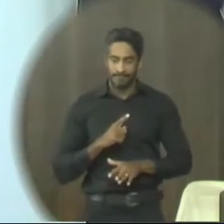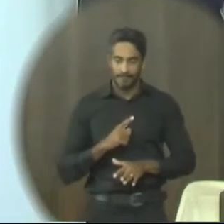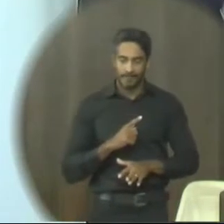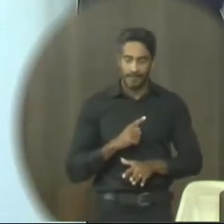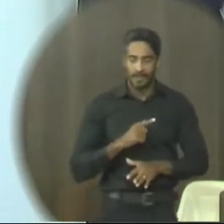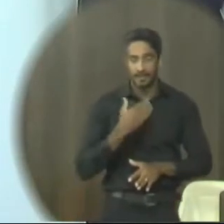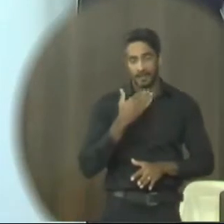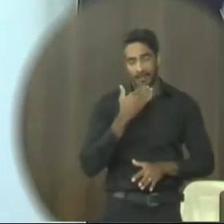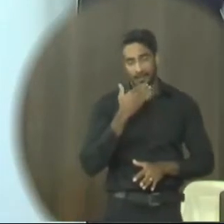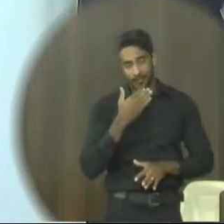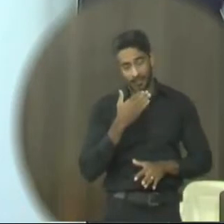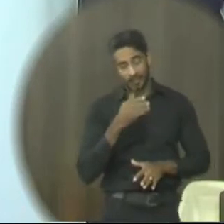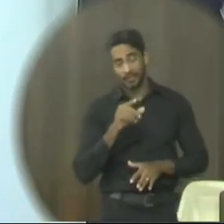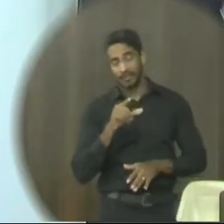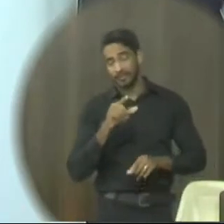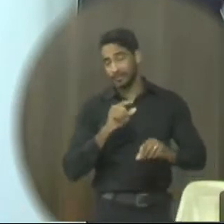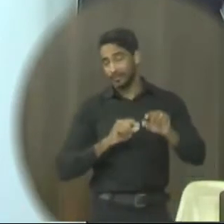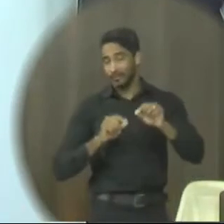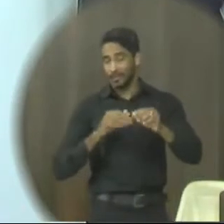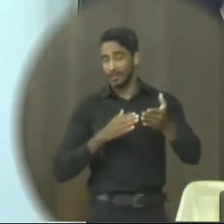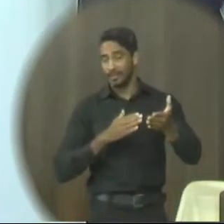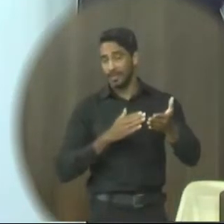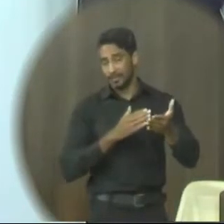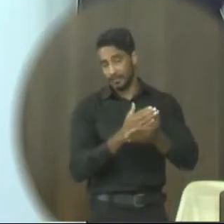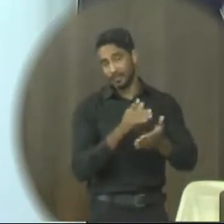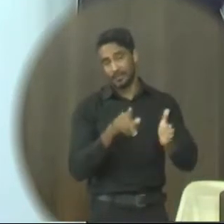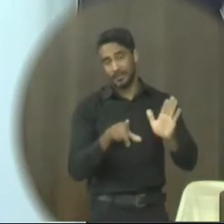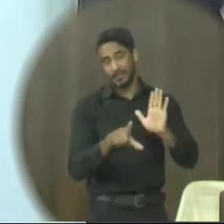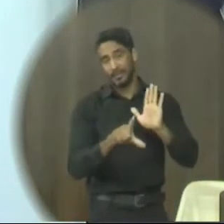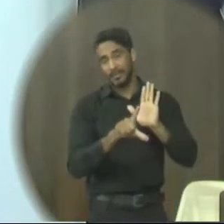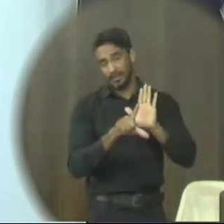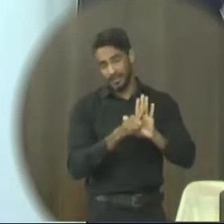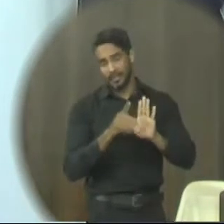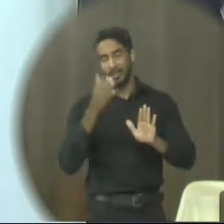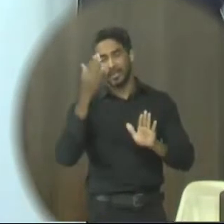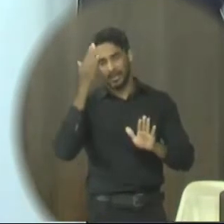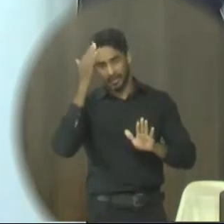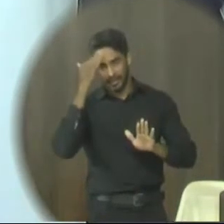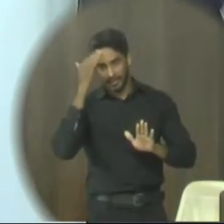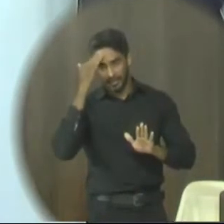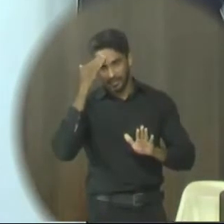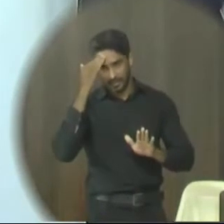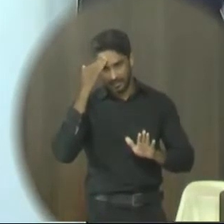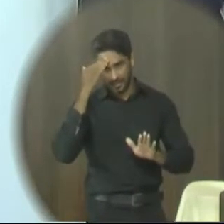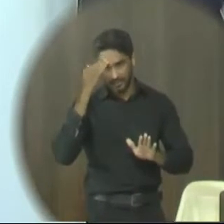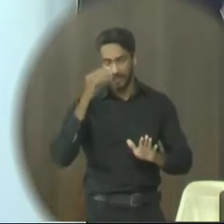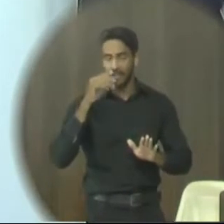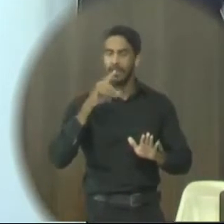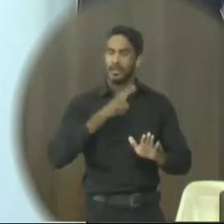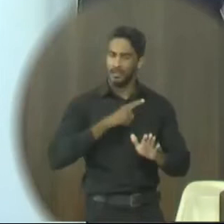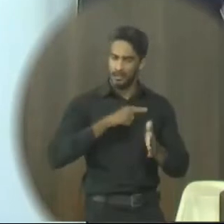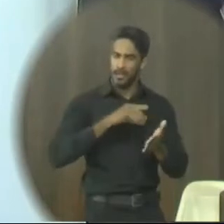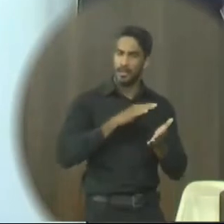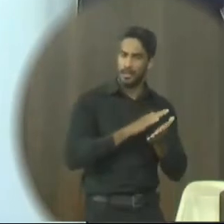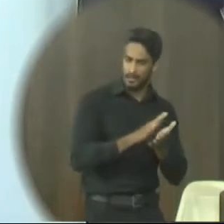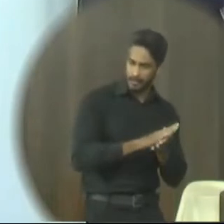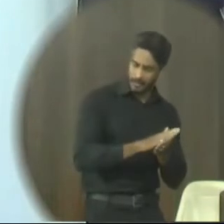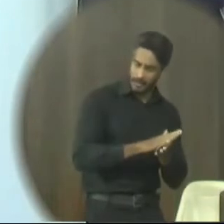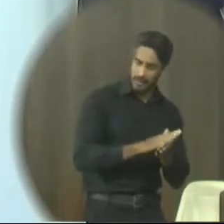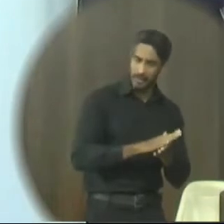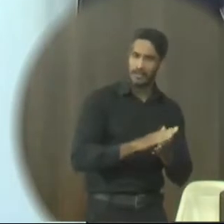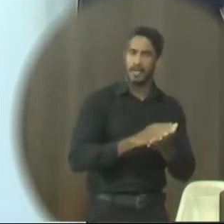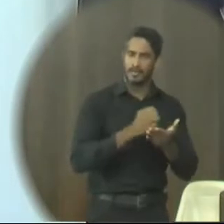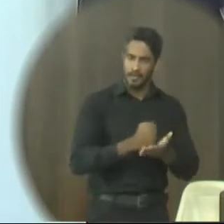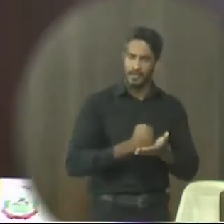ao despedido daquilo que se aprova em lei, a fim de saber se esse gasto fiscal é suficiente para